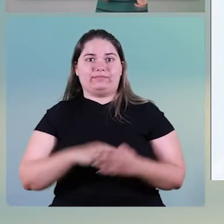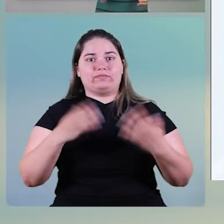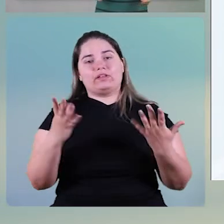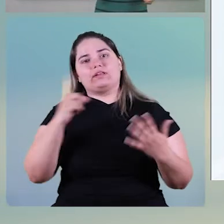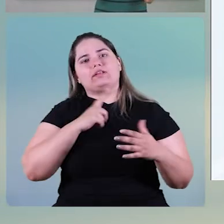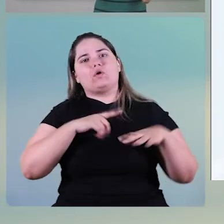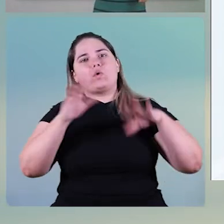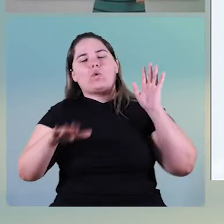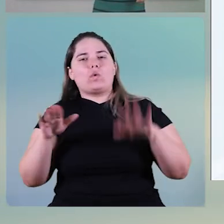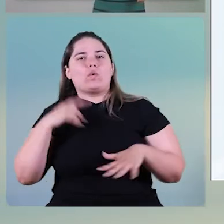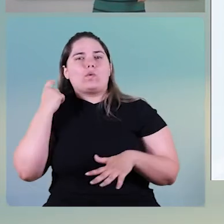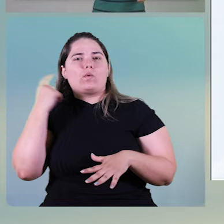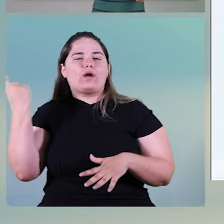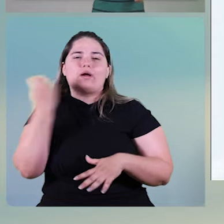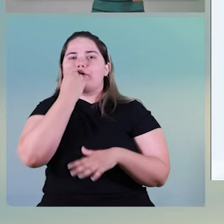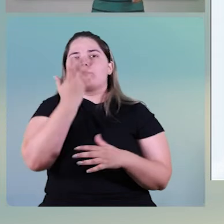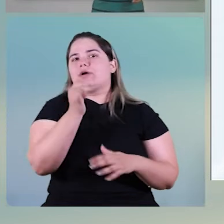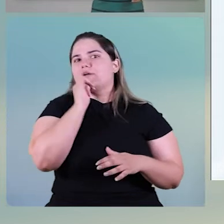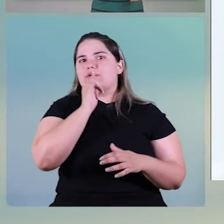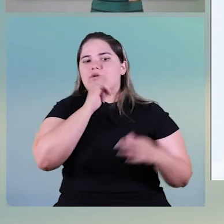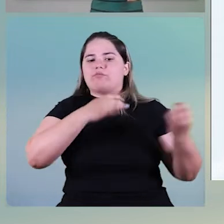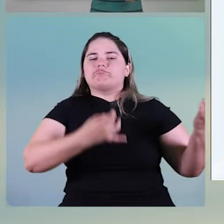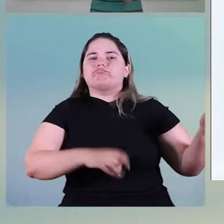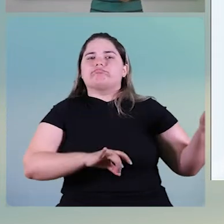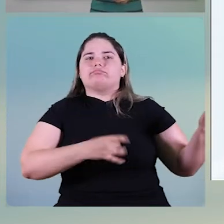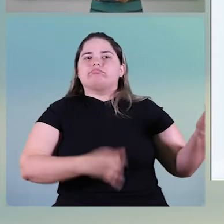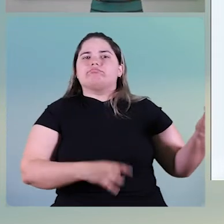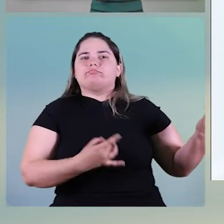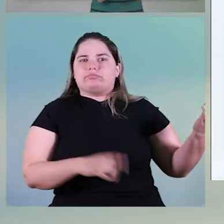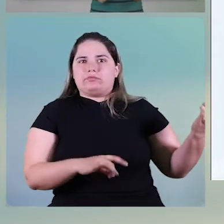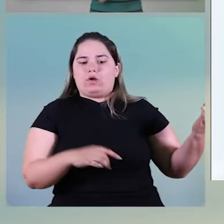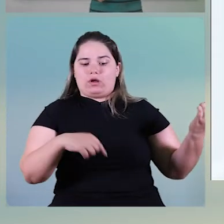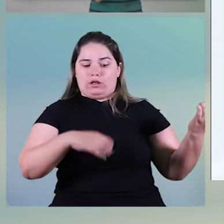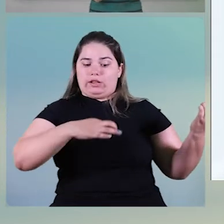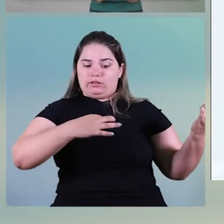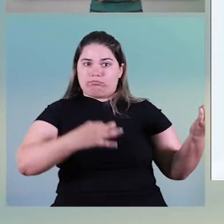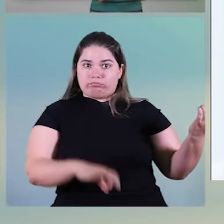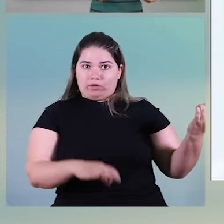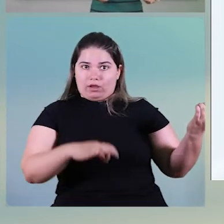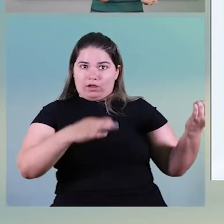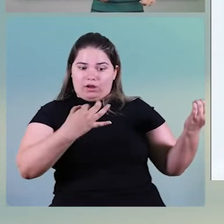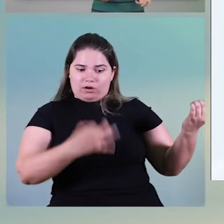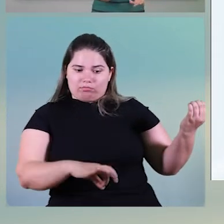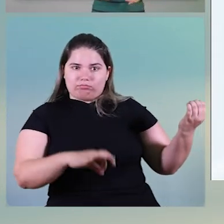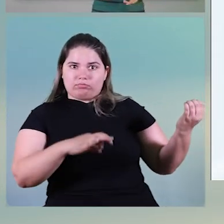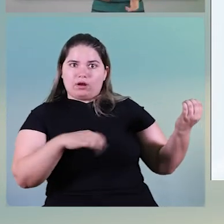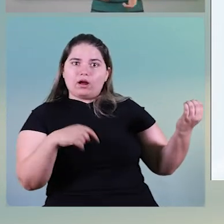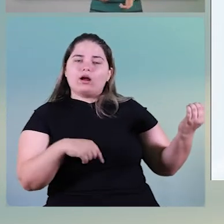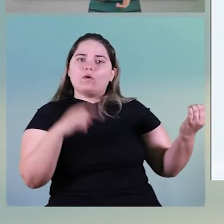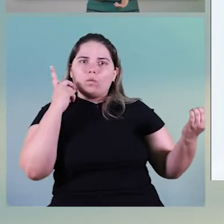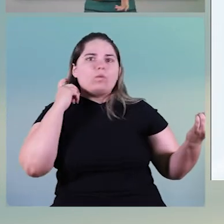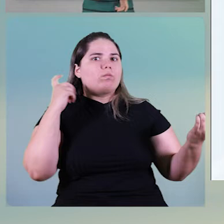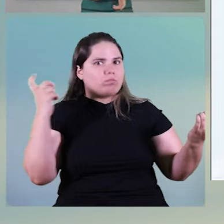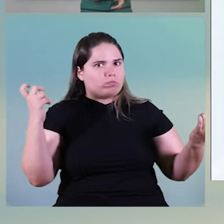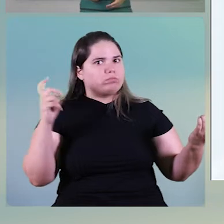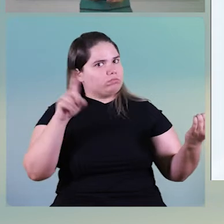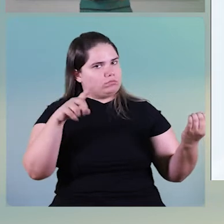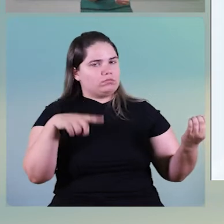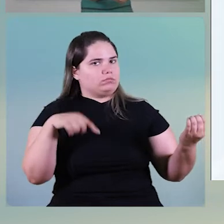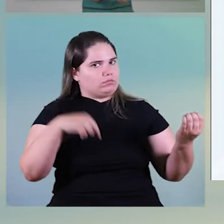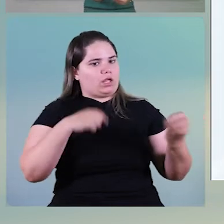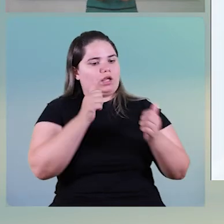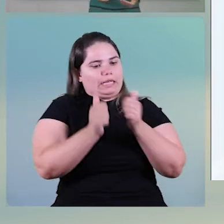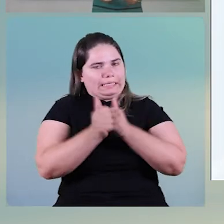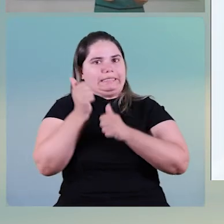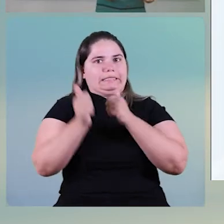né? Aquela varinha do violino, ao passar pela corda do violino, produz sons melodiosos, agradáveis, né? Ali